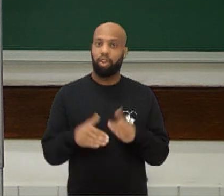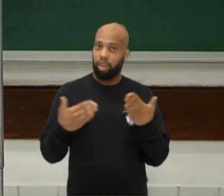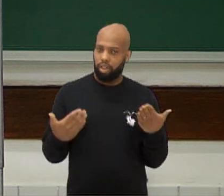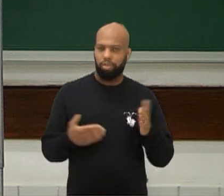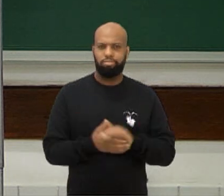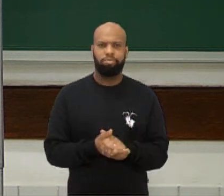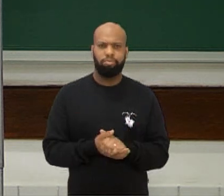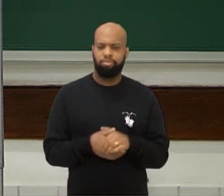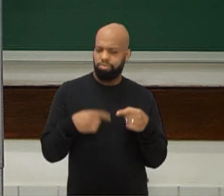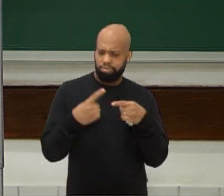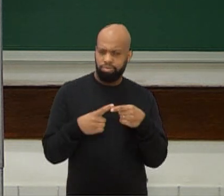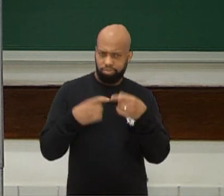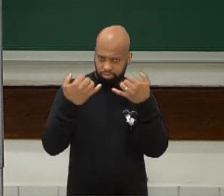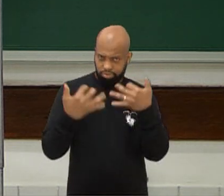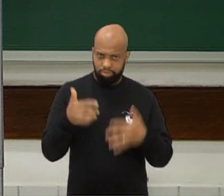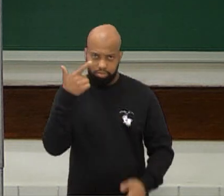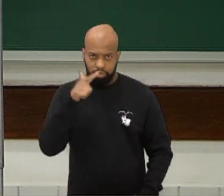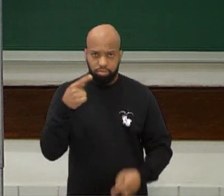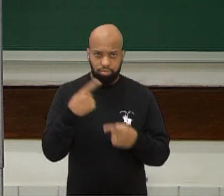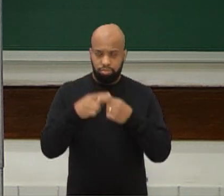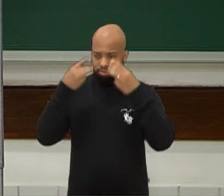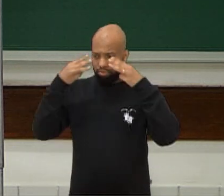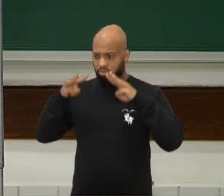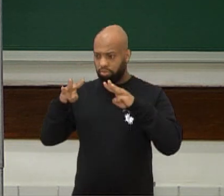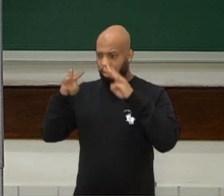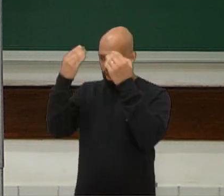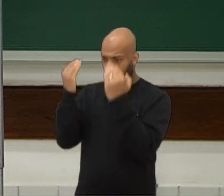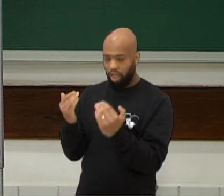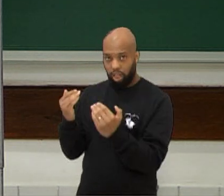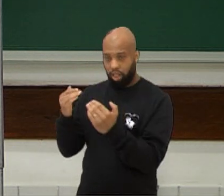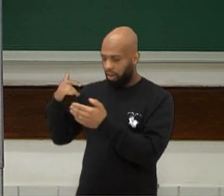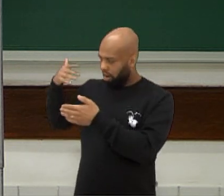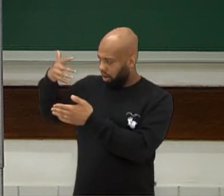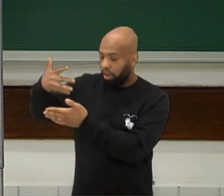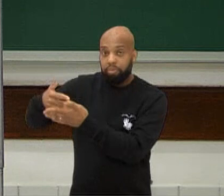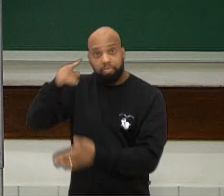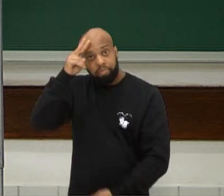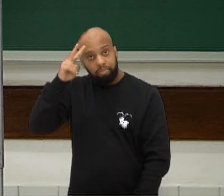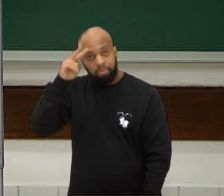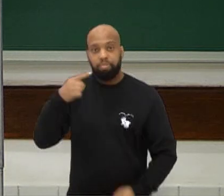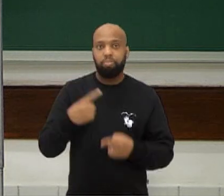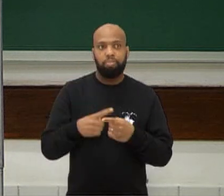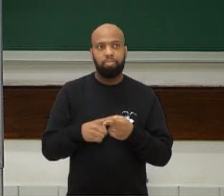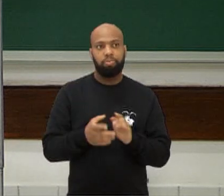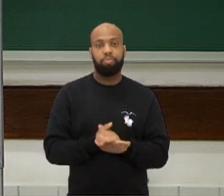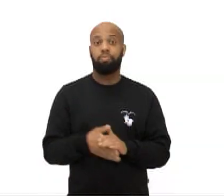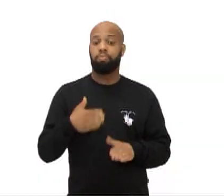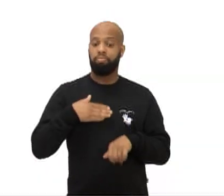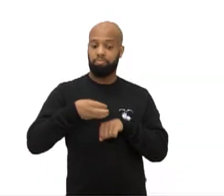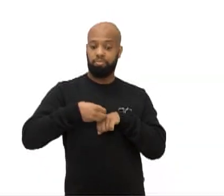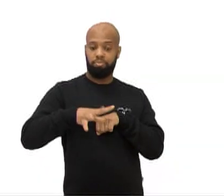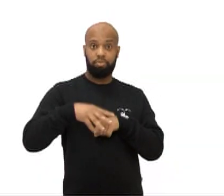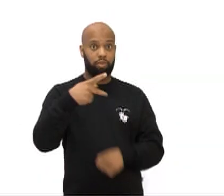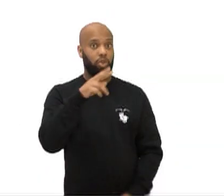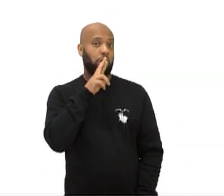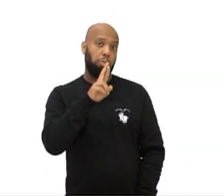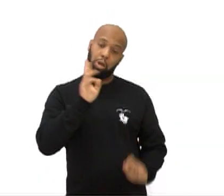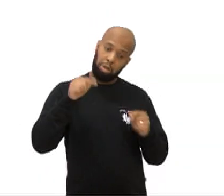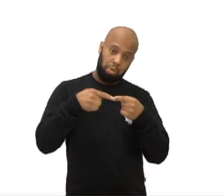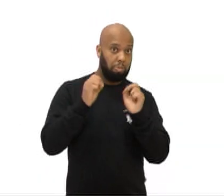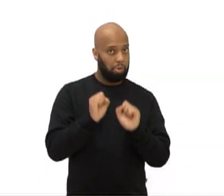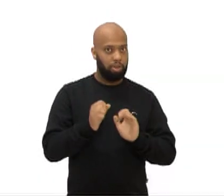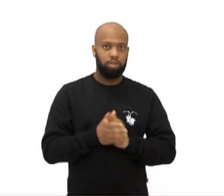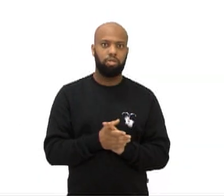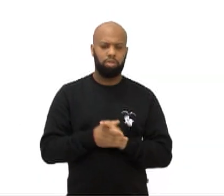E aí, por que será que ele parte para esse recurso da análise histórica? Então, a minha sugestão de resposta é que